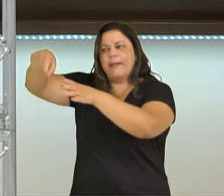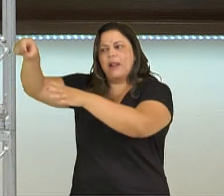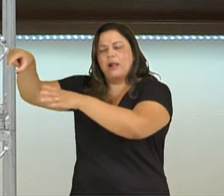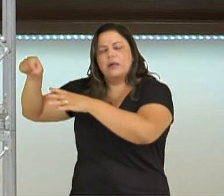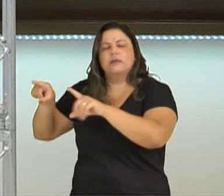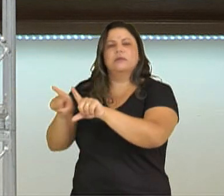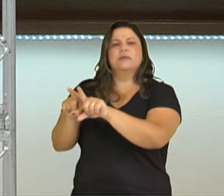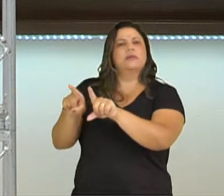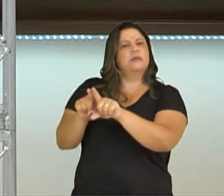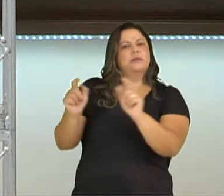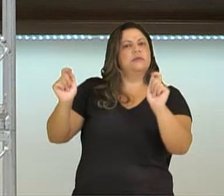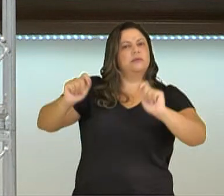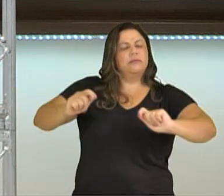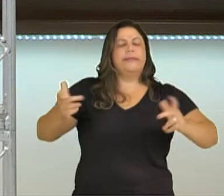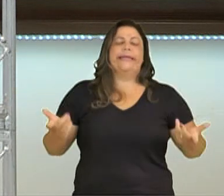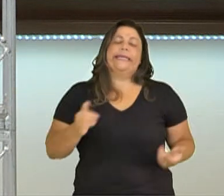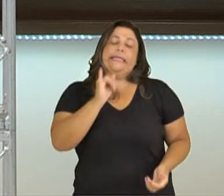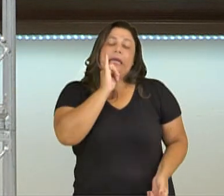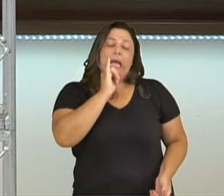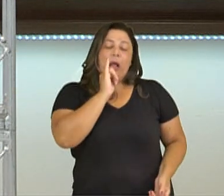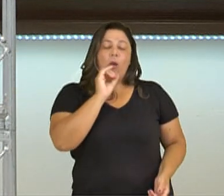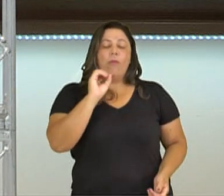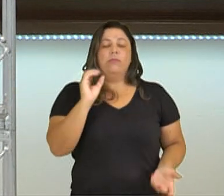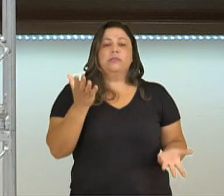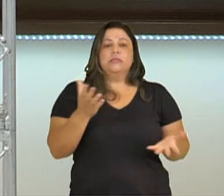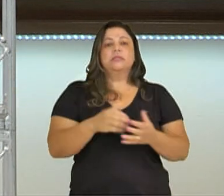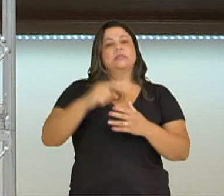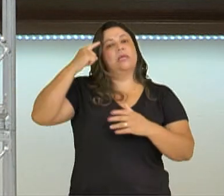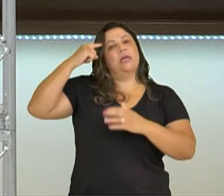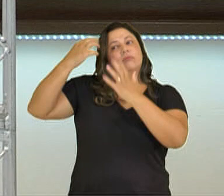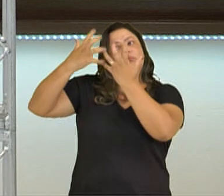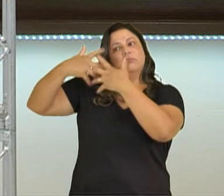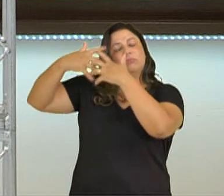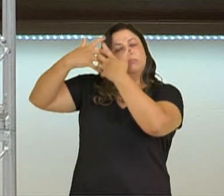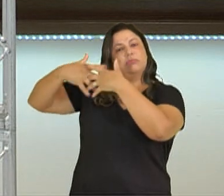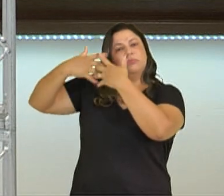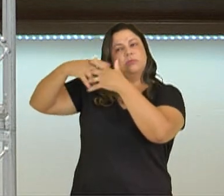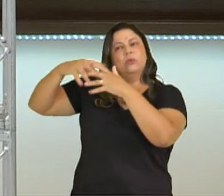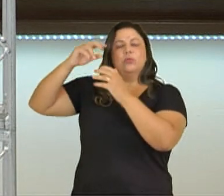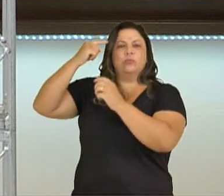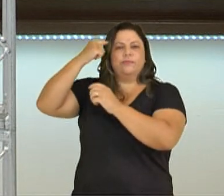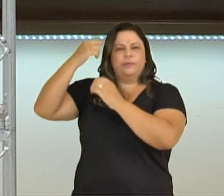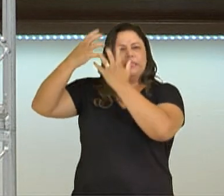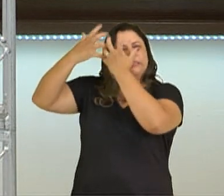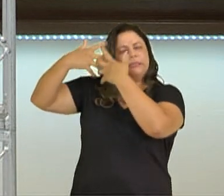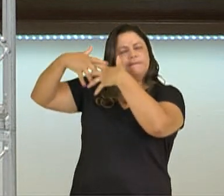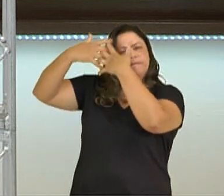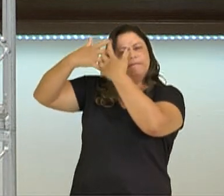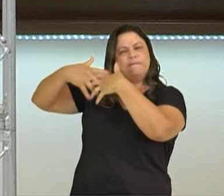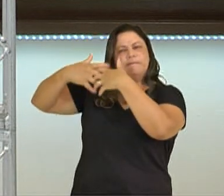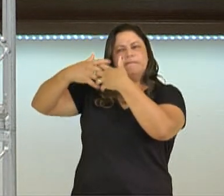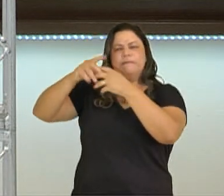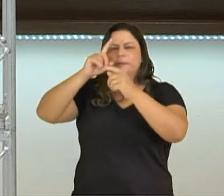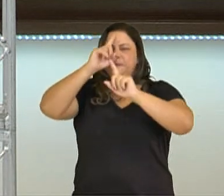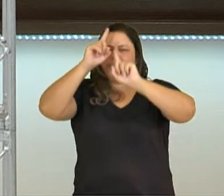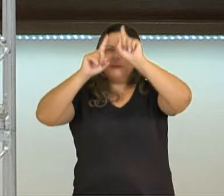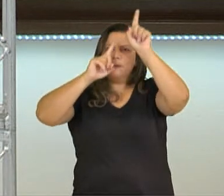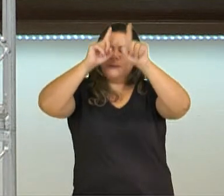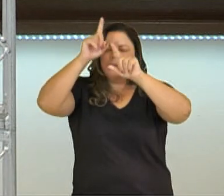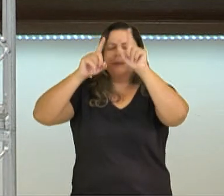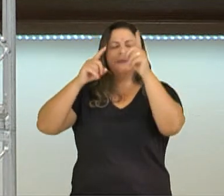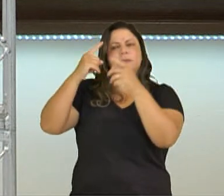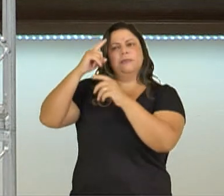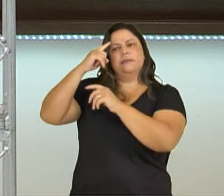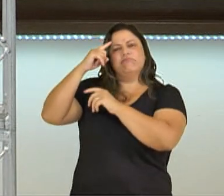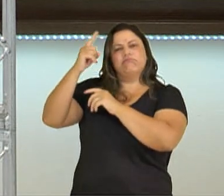aquilo. Ou uma força intelectual, por exemplo, o professor, ele utiliza do seu conhecimento uma